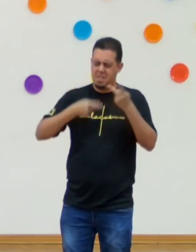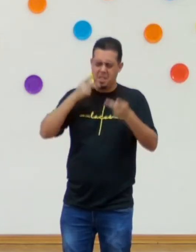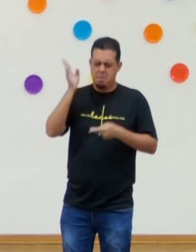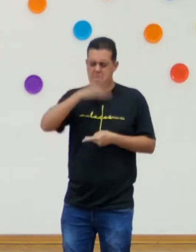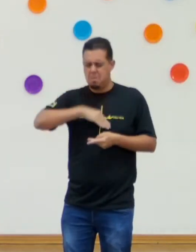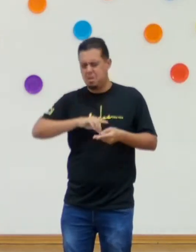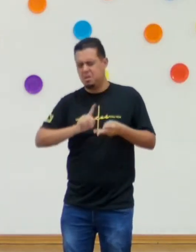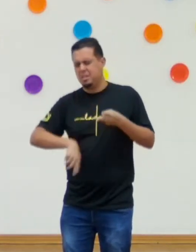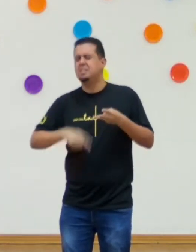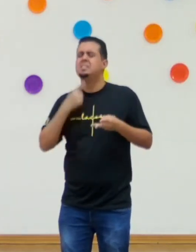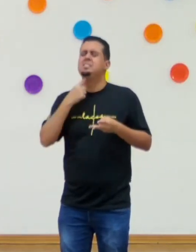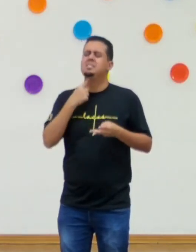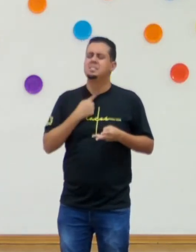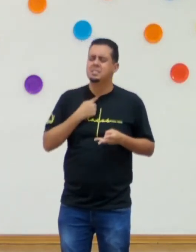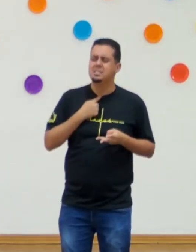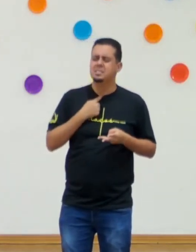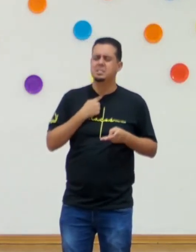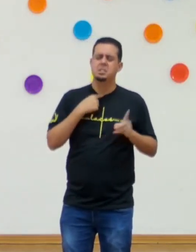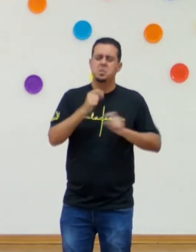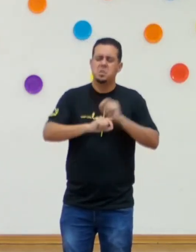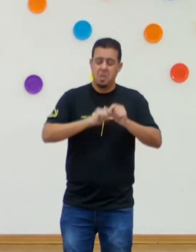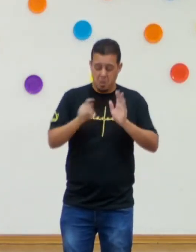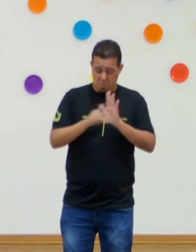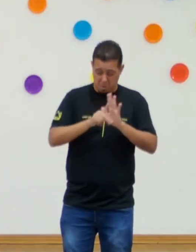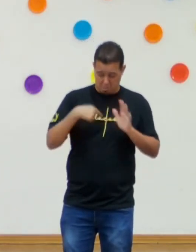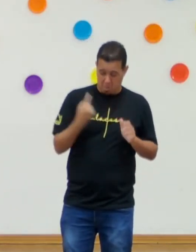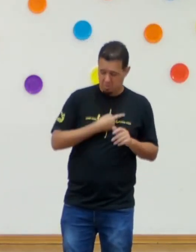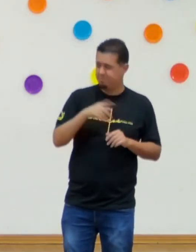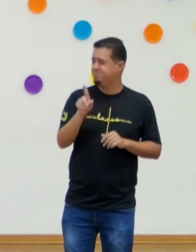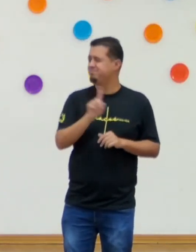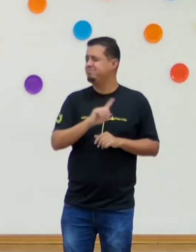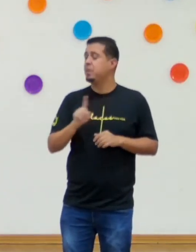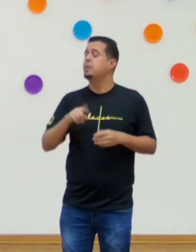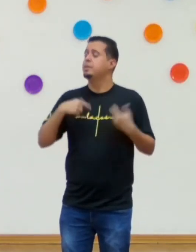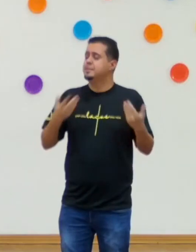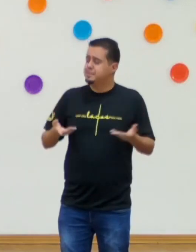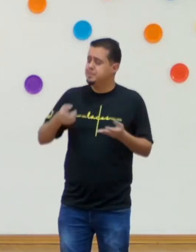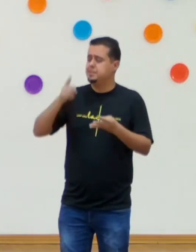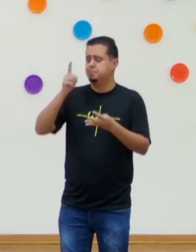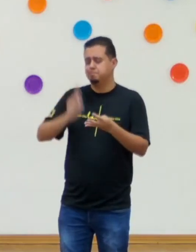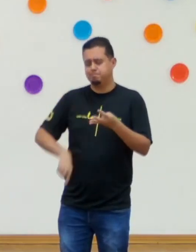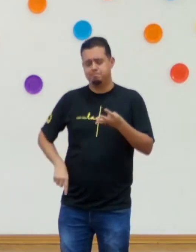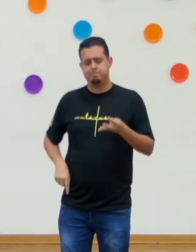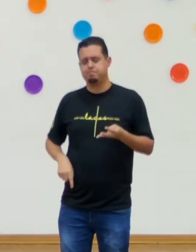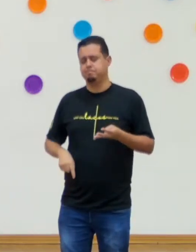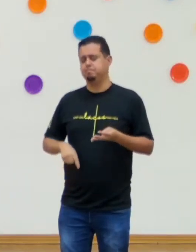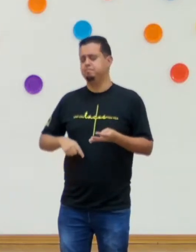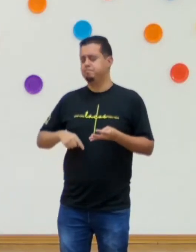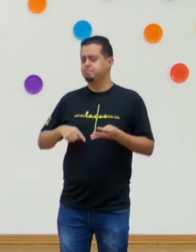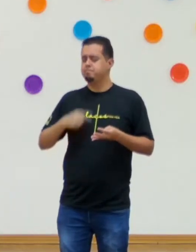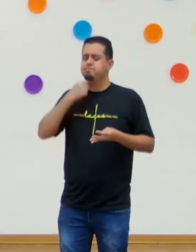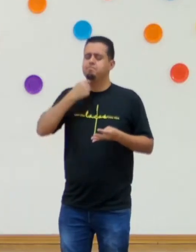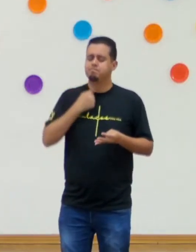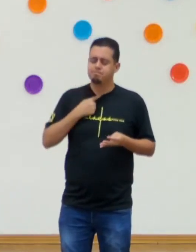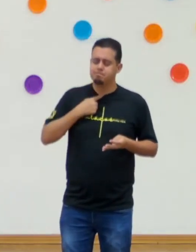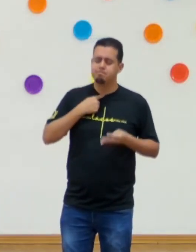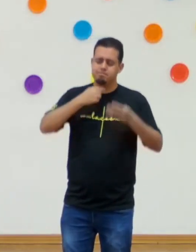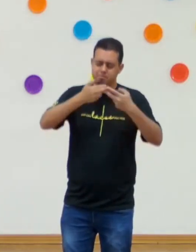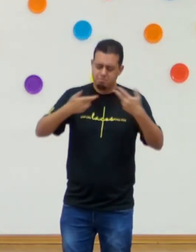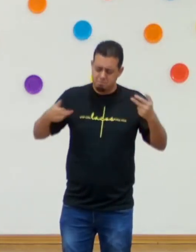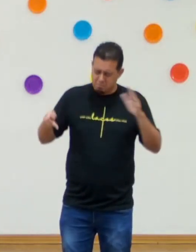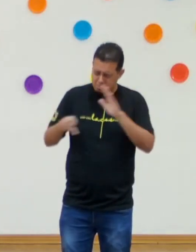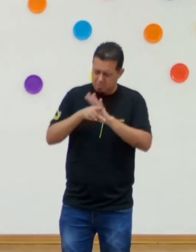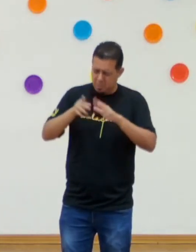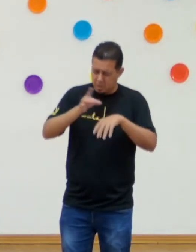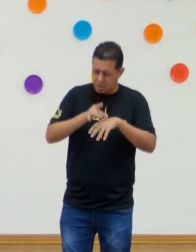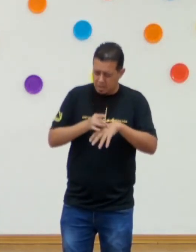o desejar aquilo que não é nosso, seja, ó Deus, a desejar coisas da carne, ó Pai,